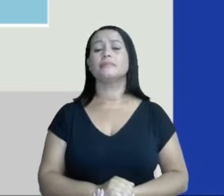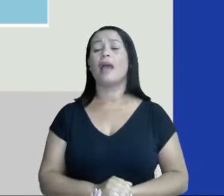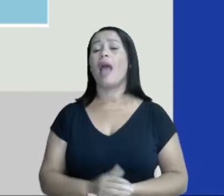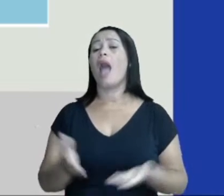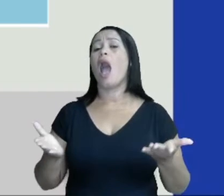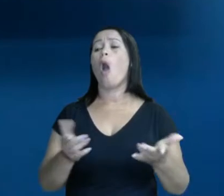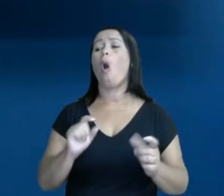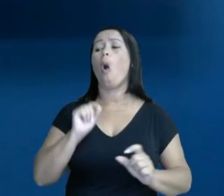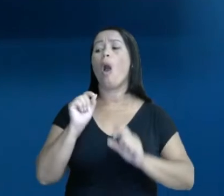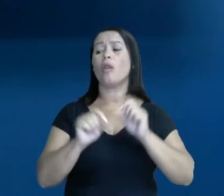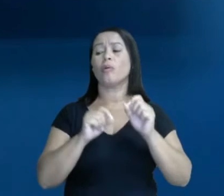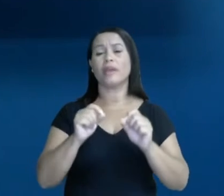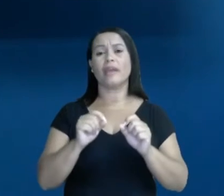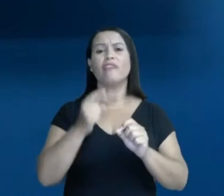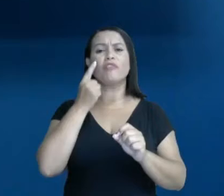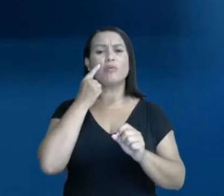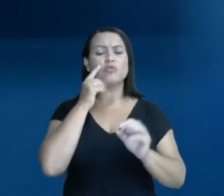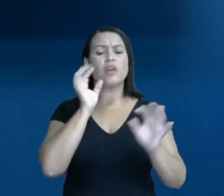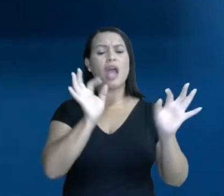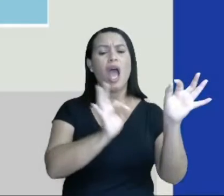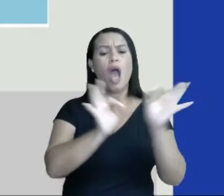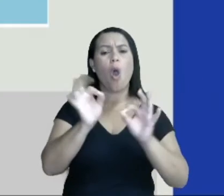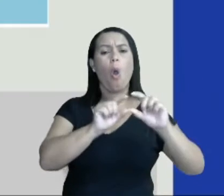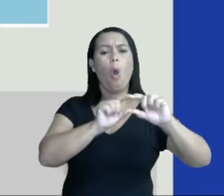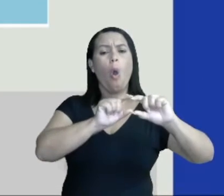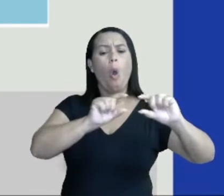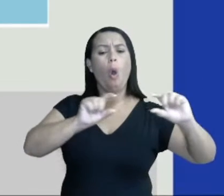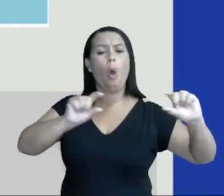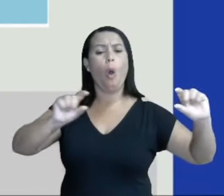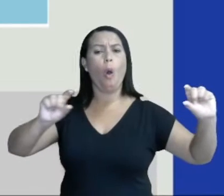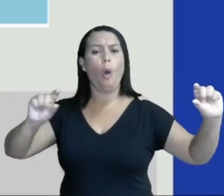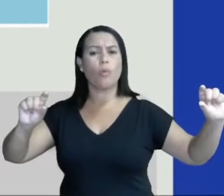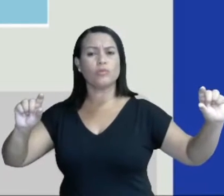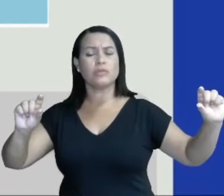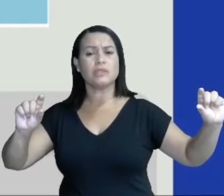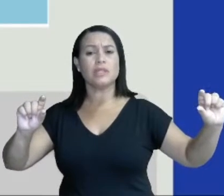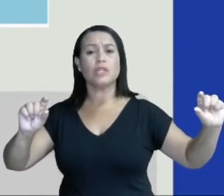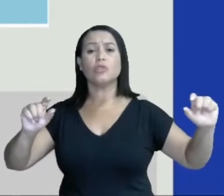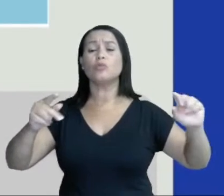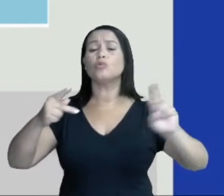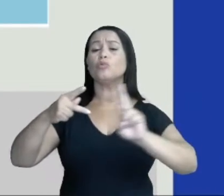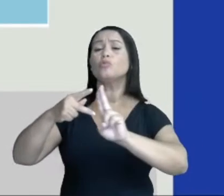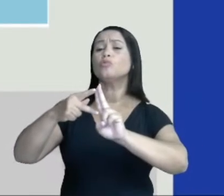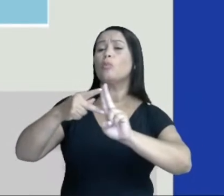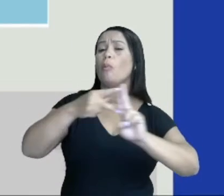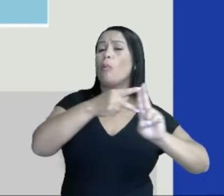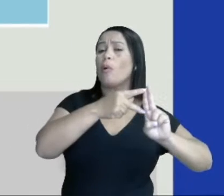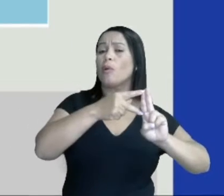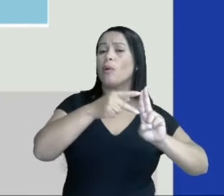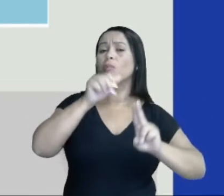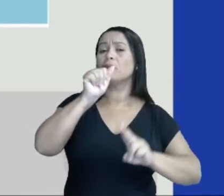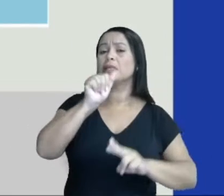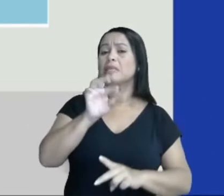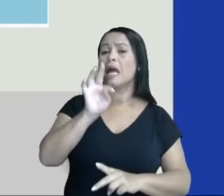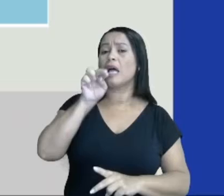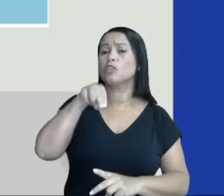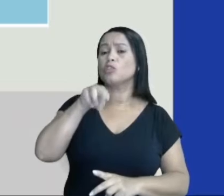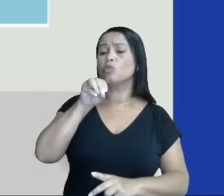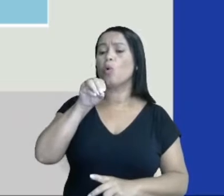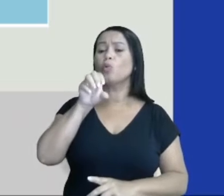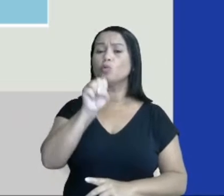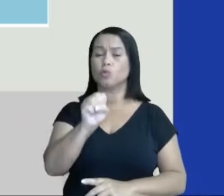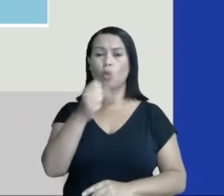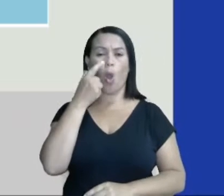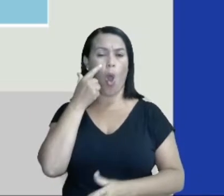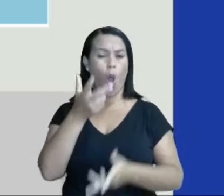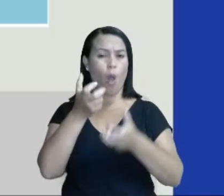E agora a gente vai ver a ordem de colocação dos pronomes átonos, que é a